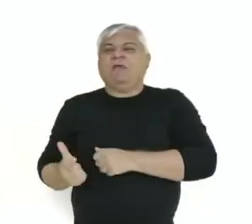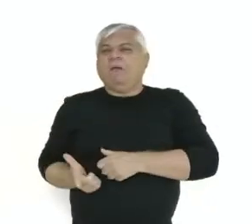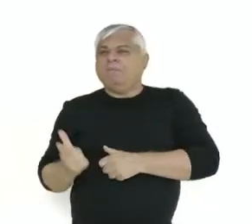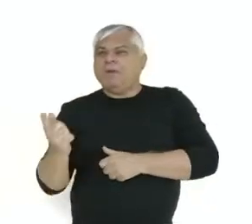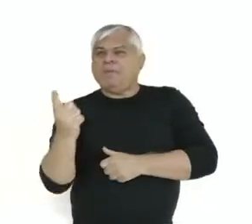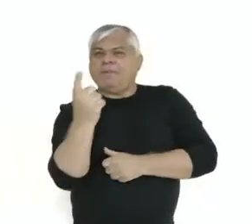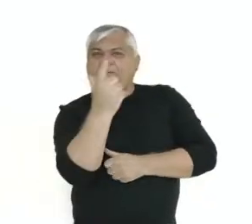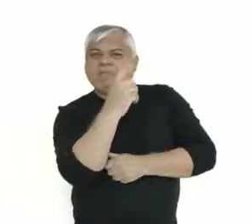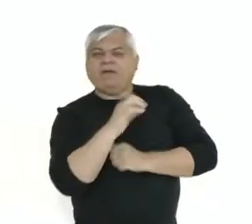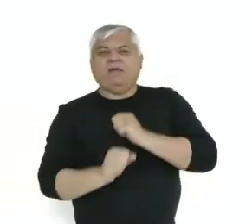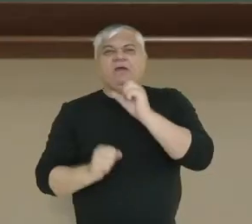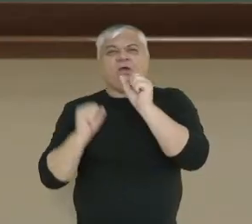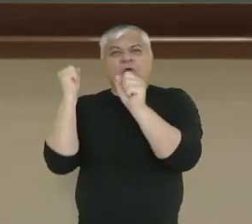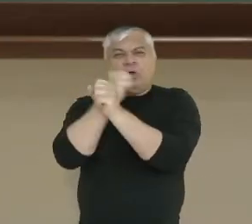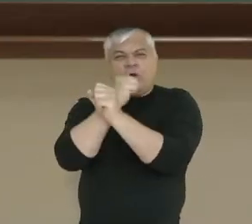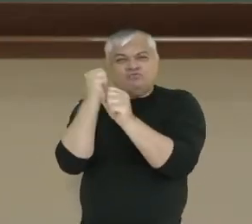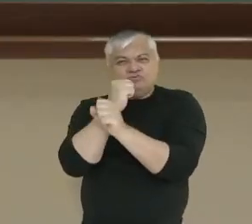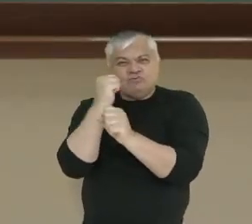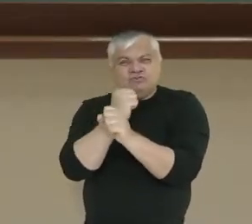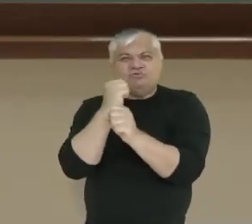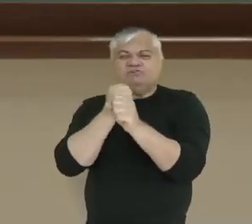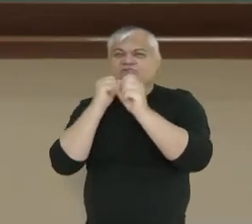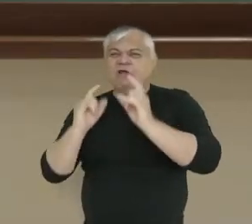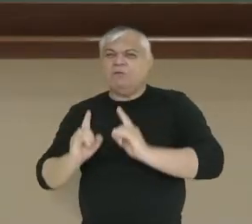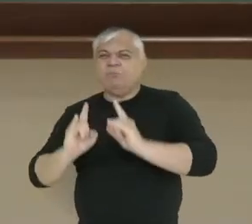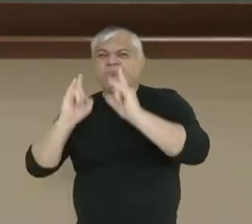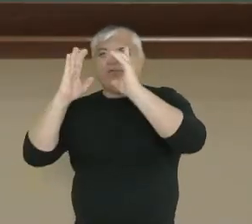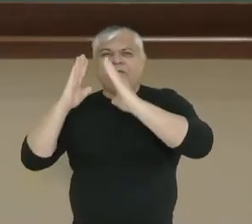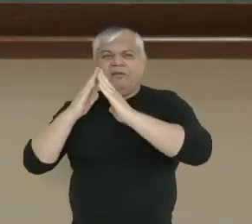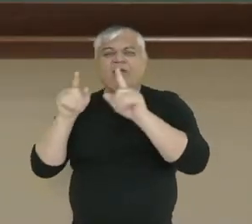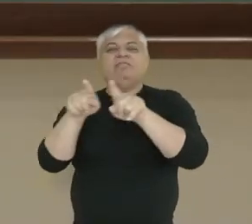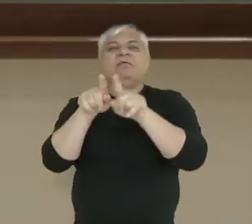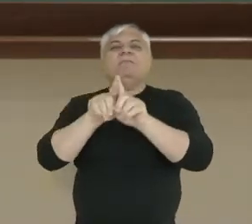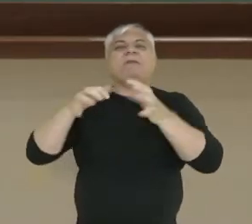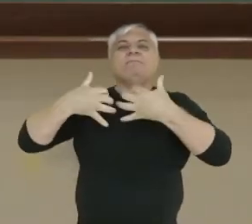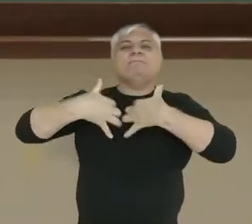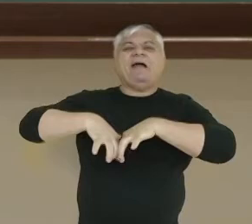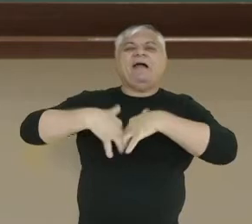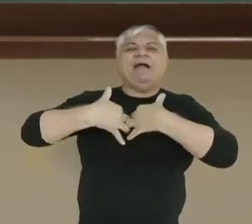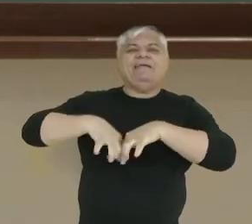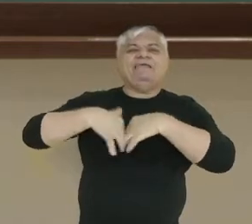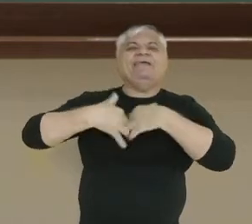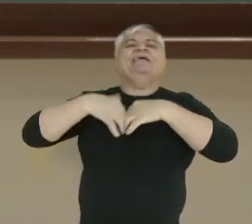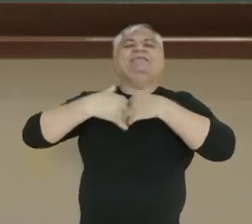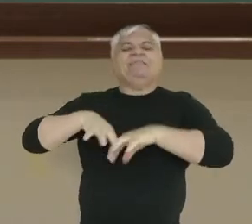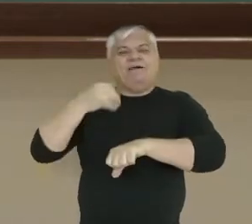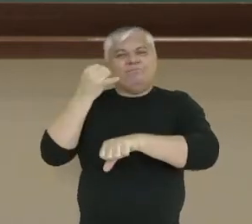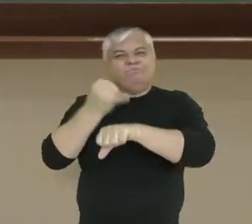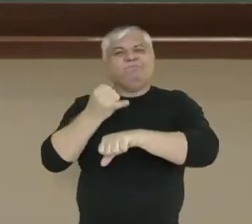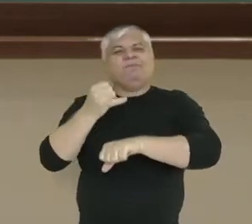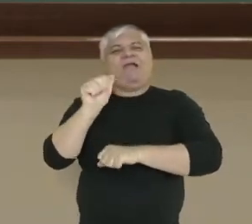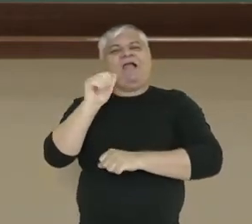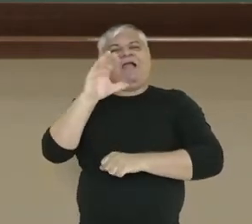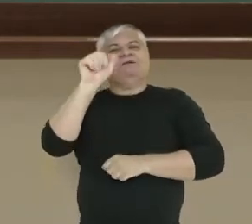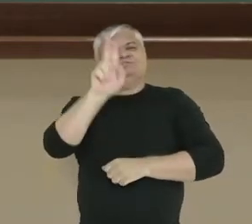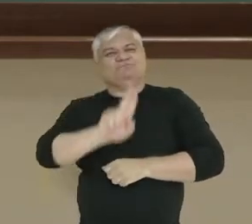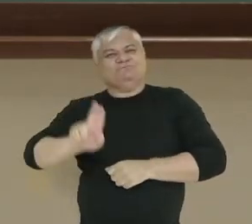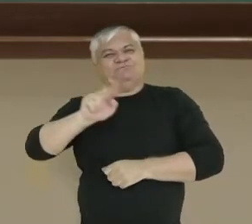construção civil e na fabricação de máquinas que vão acelerar mais ainda o processo de